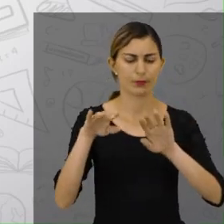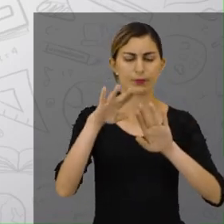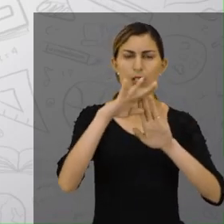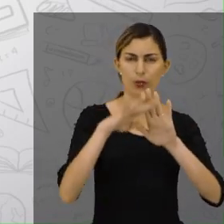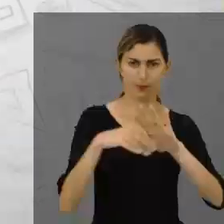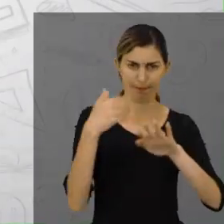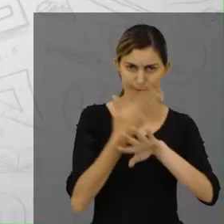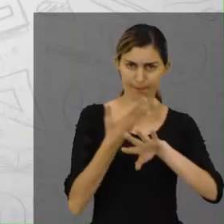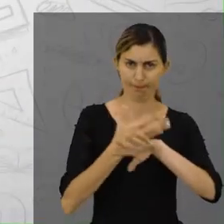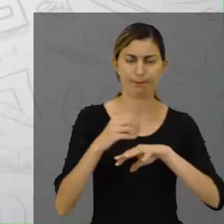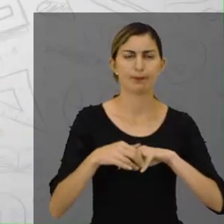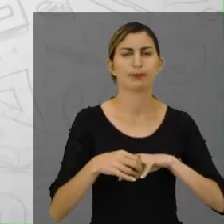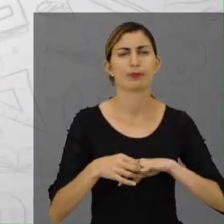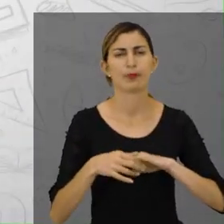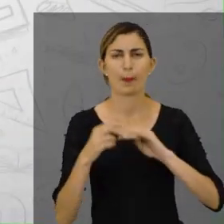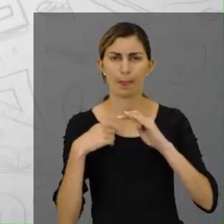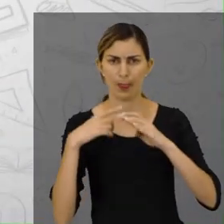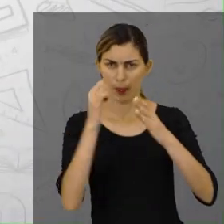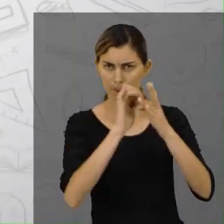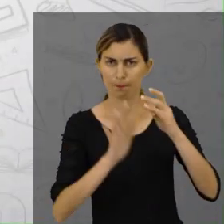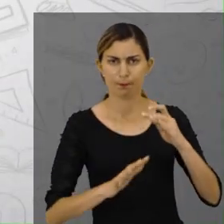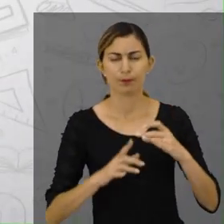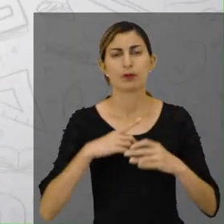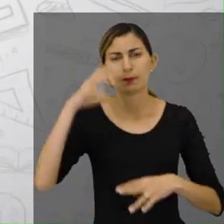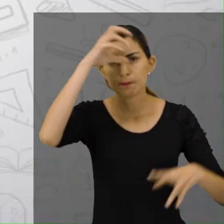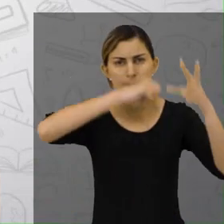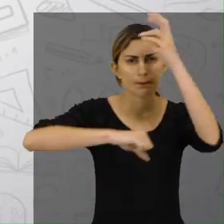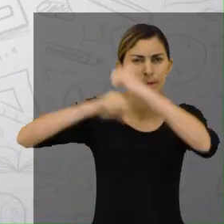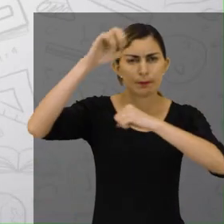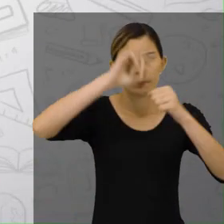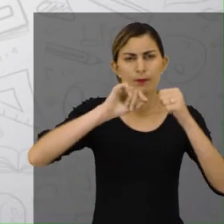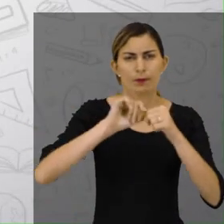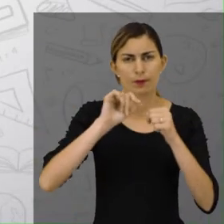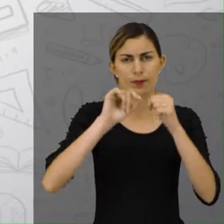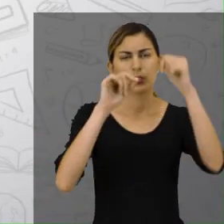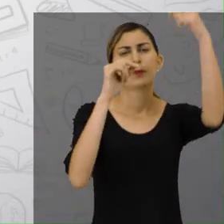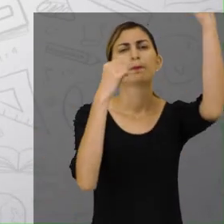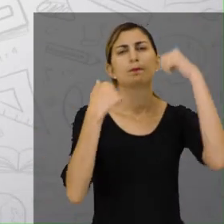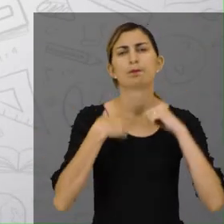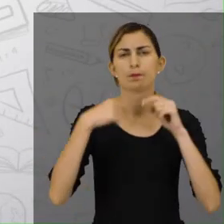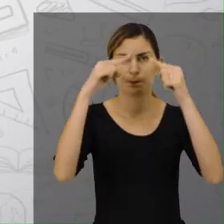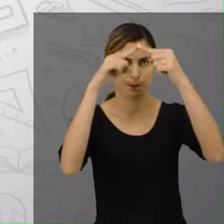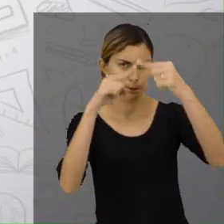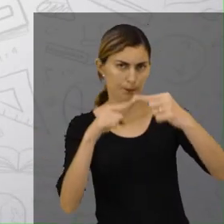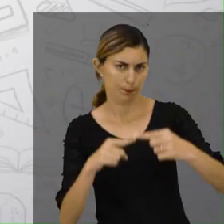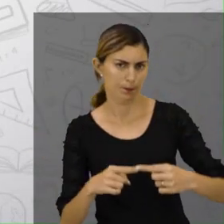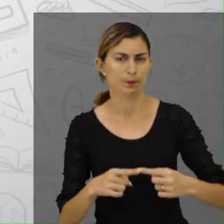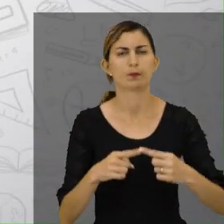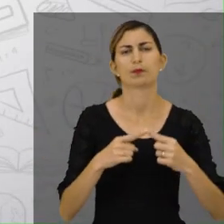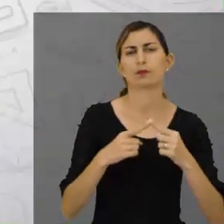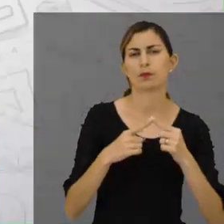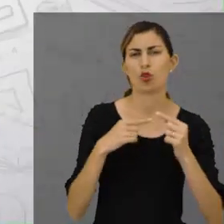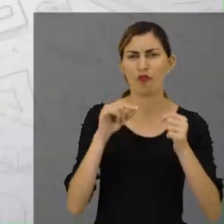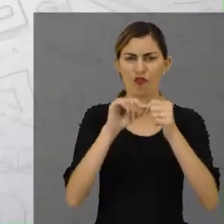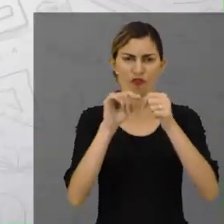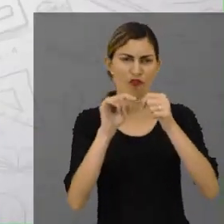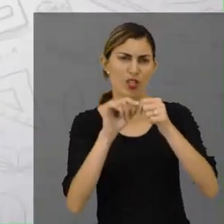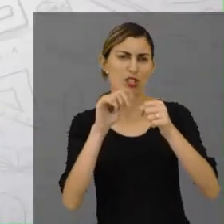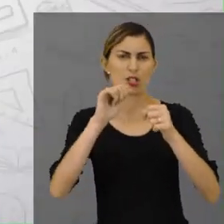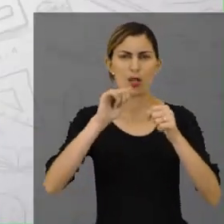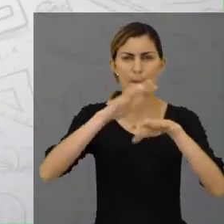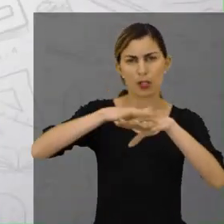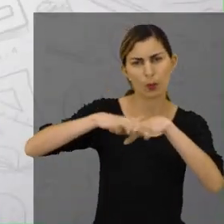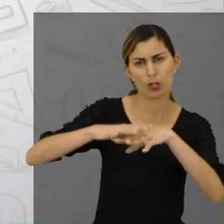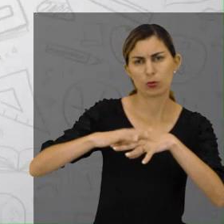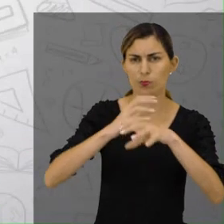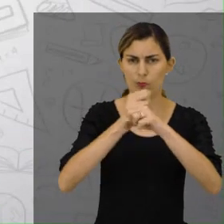nesta competência, a nossa tarefa vai ser aprender a realizar aplicações que façam